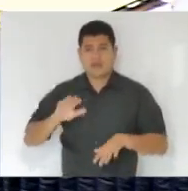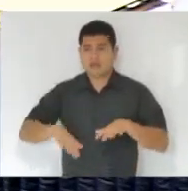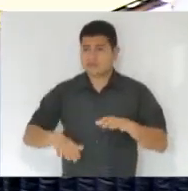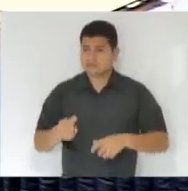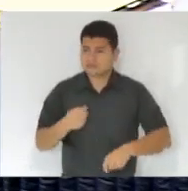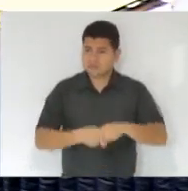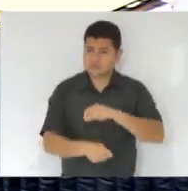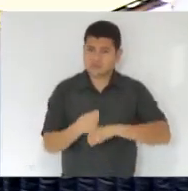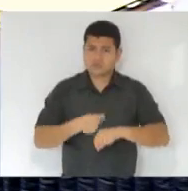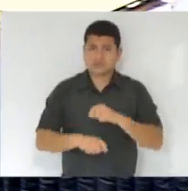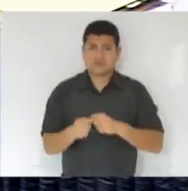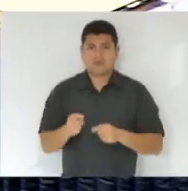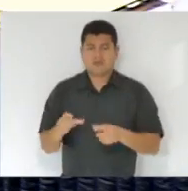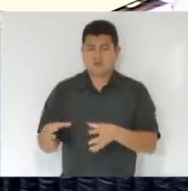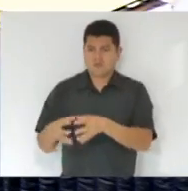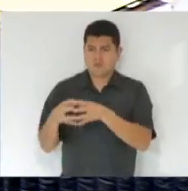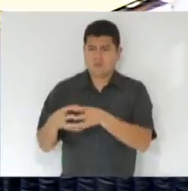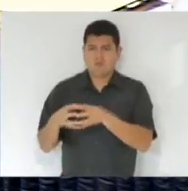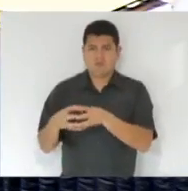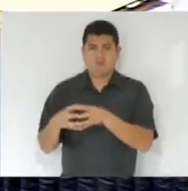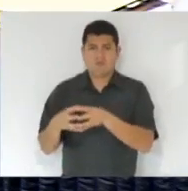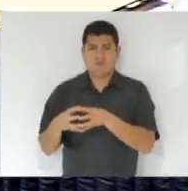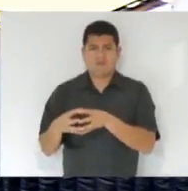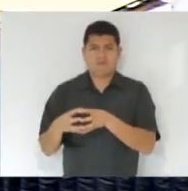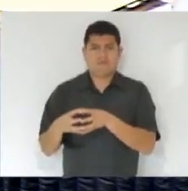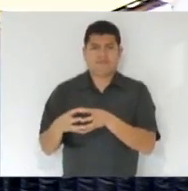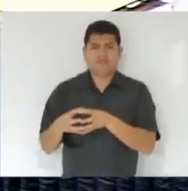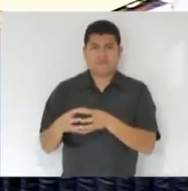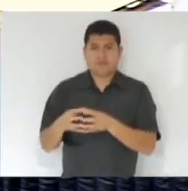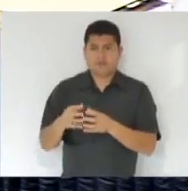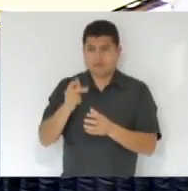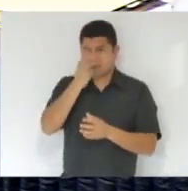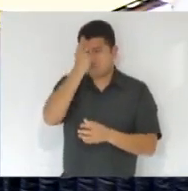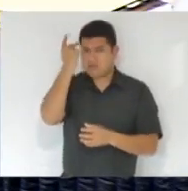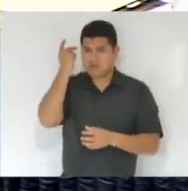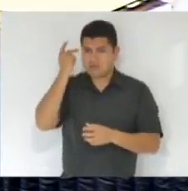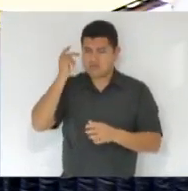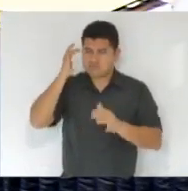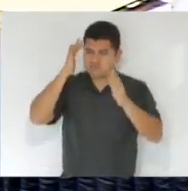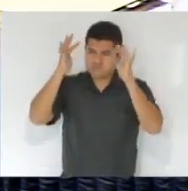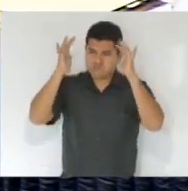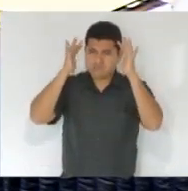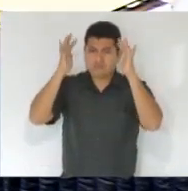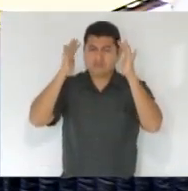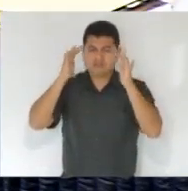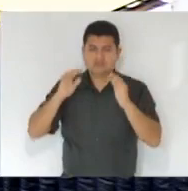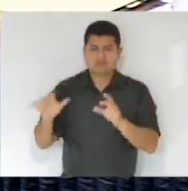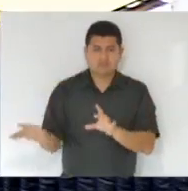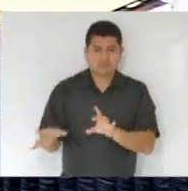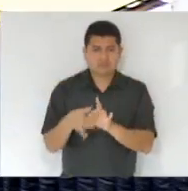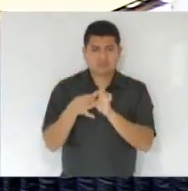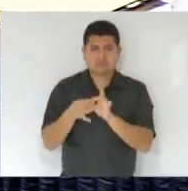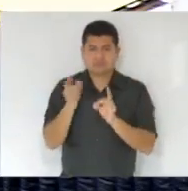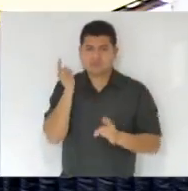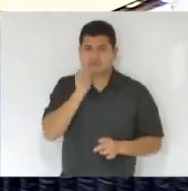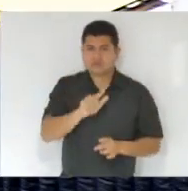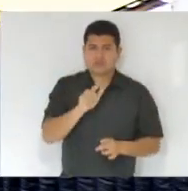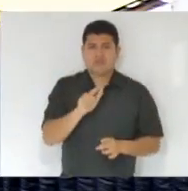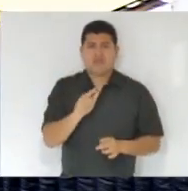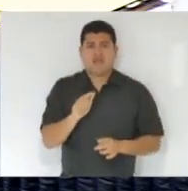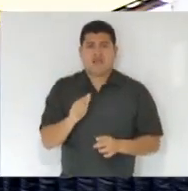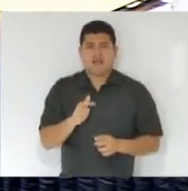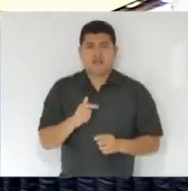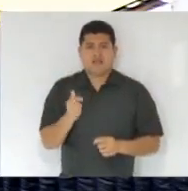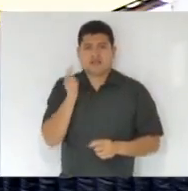toda uma equipe de pensantes possam se unir para fazer diferente e valorizar